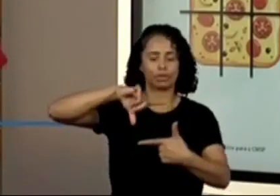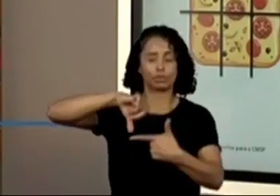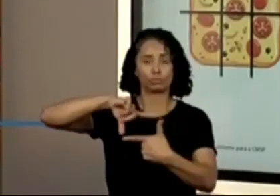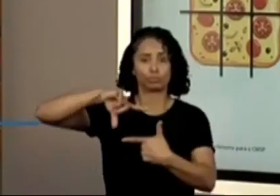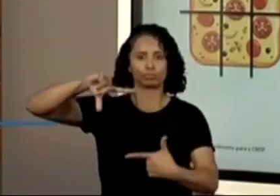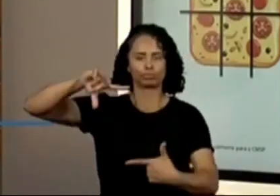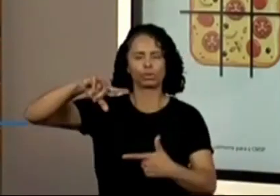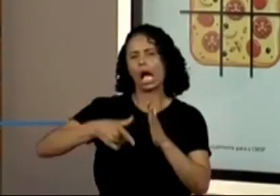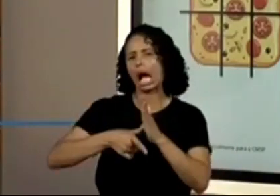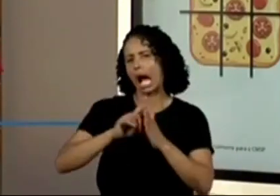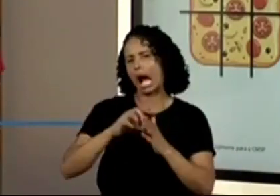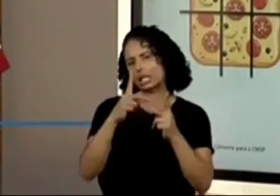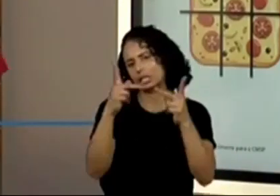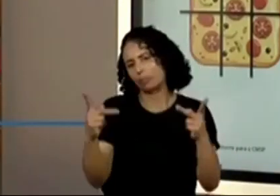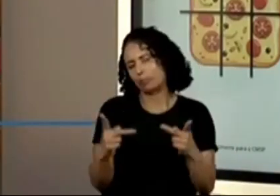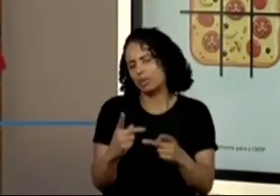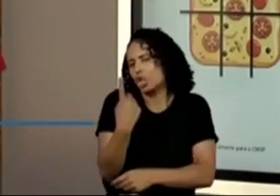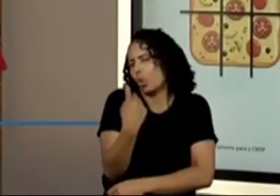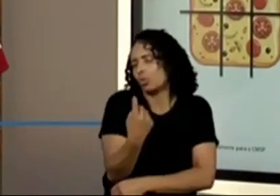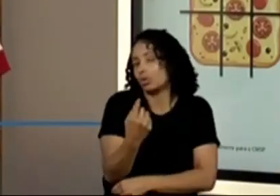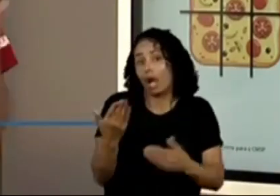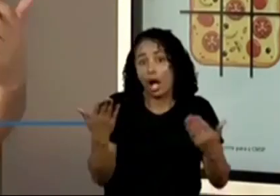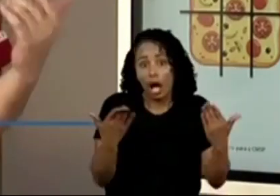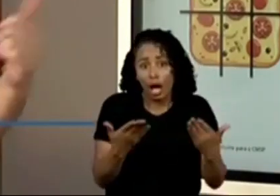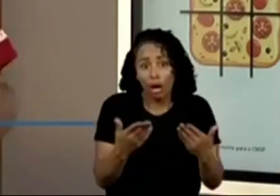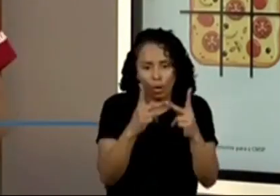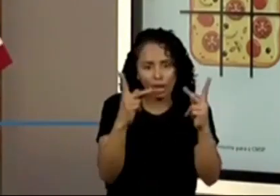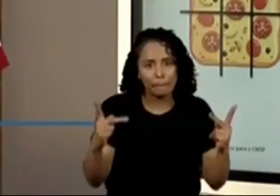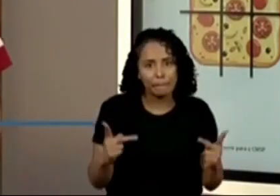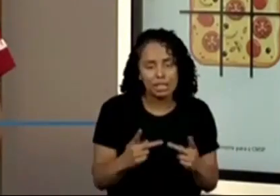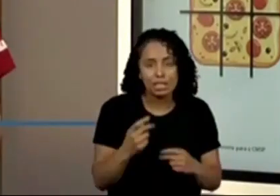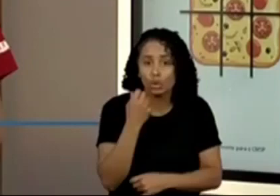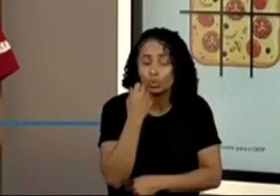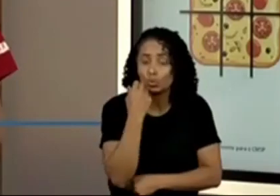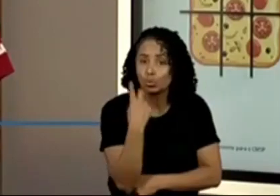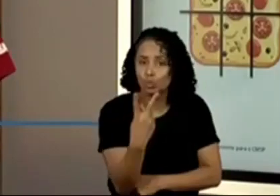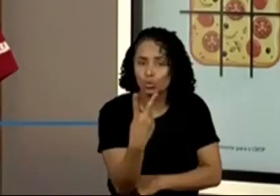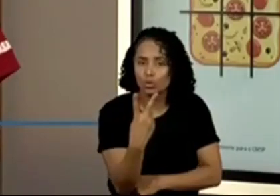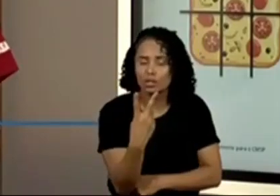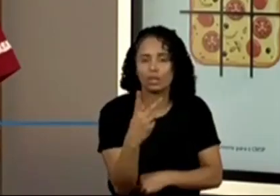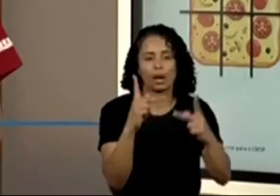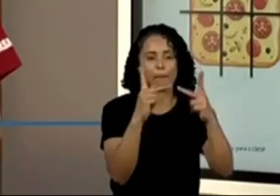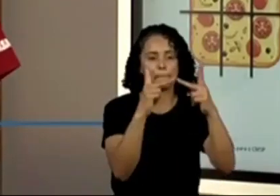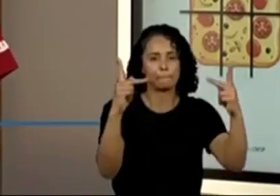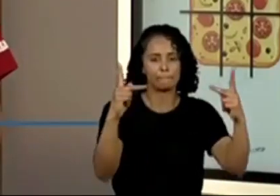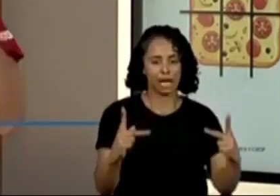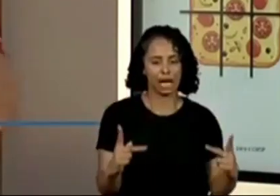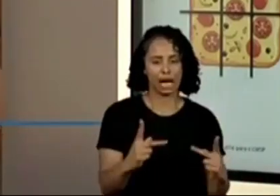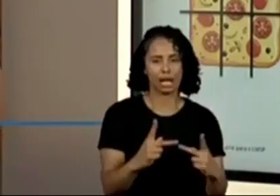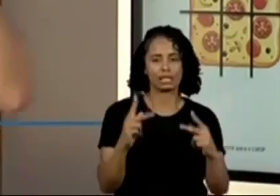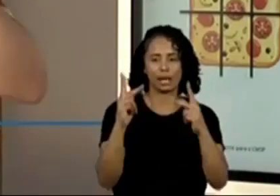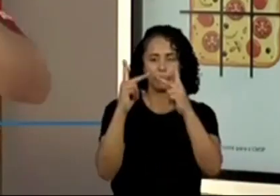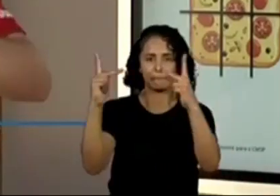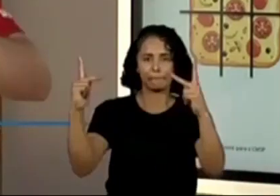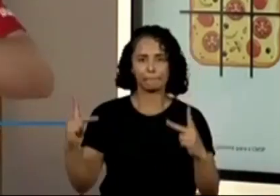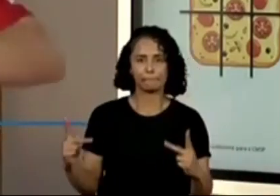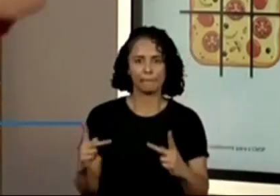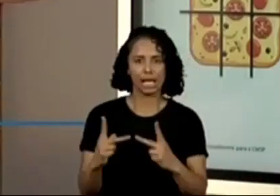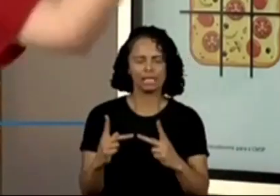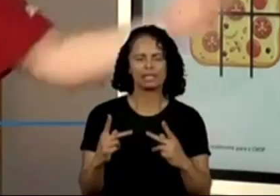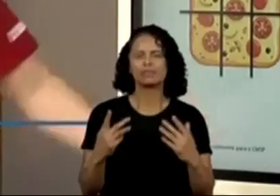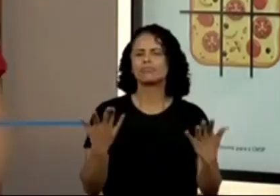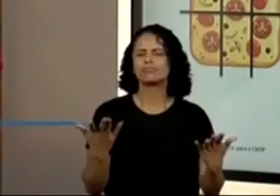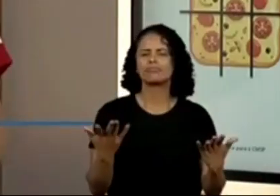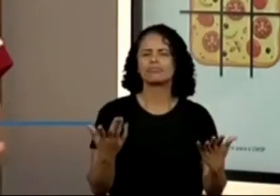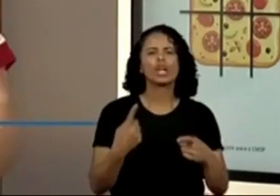pizza só, você via lá uma pizza. Agora eu tenho 2. No caso, que nem o professor Joelson, aí a primeira foi dividida em 6. Se eu tenho 2 pizzas, o